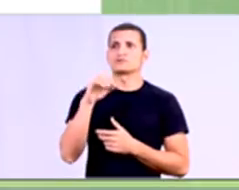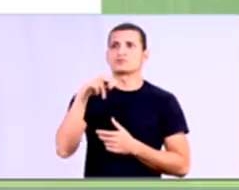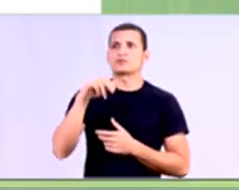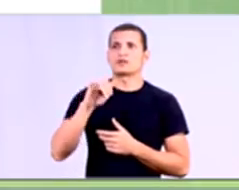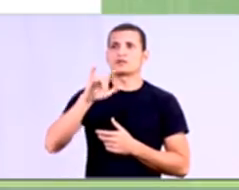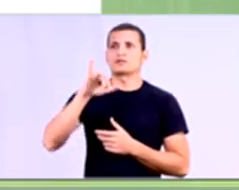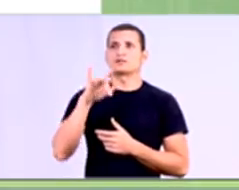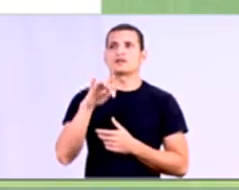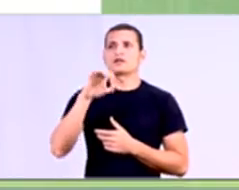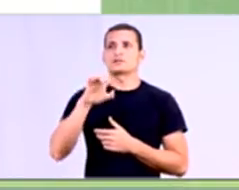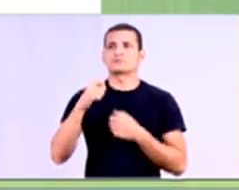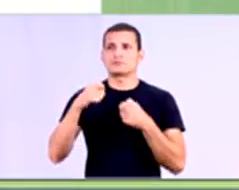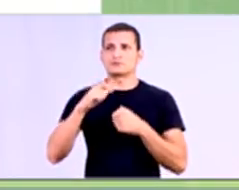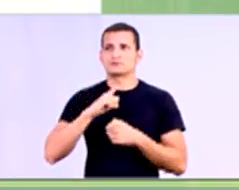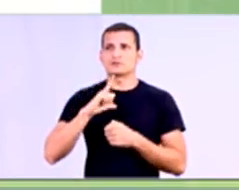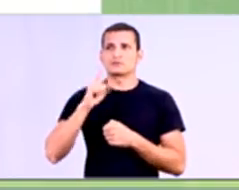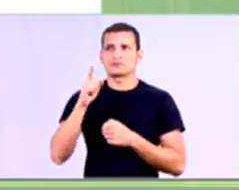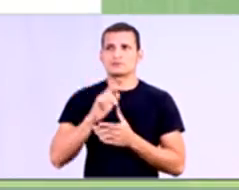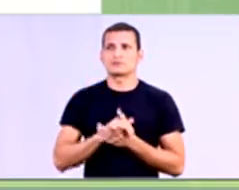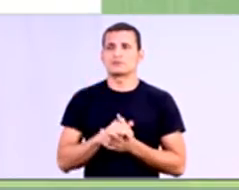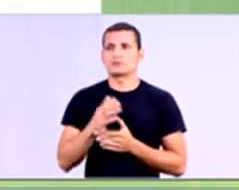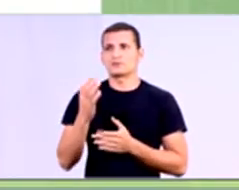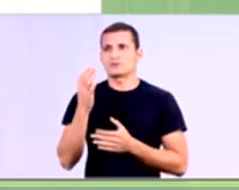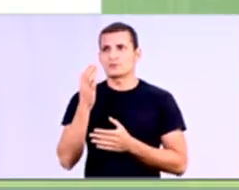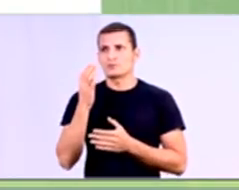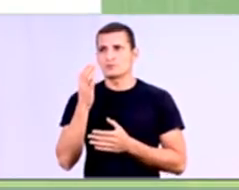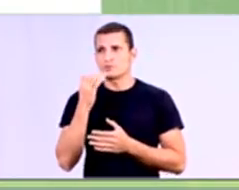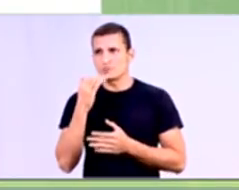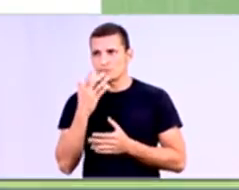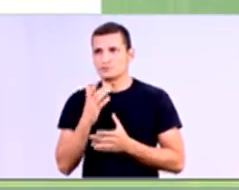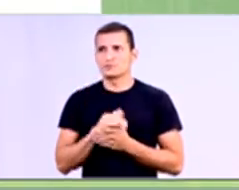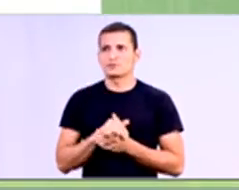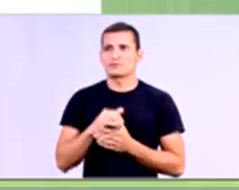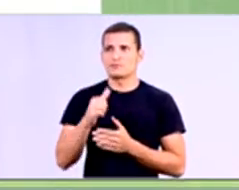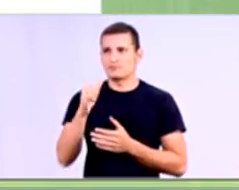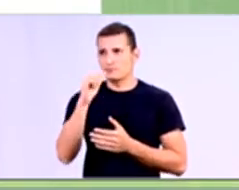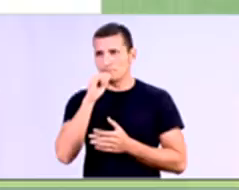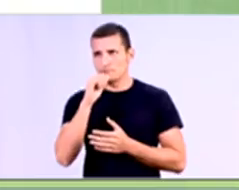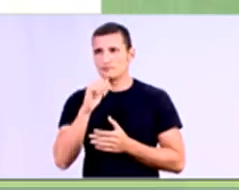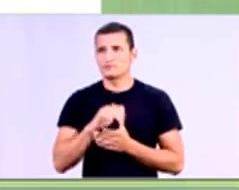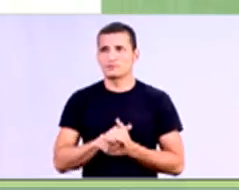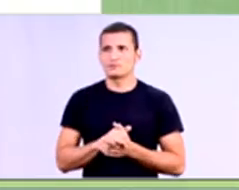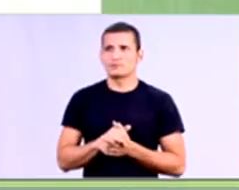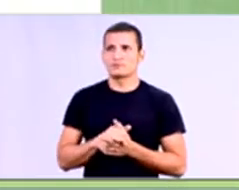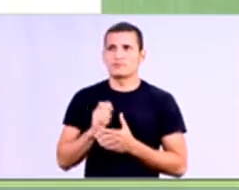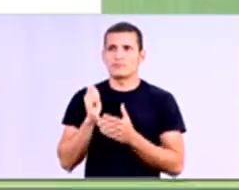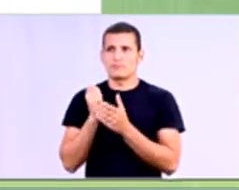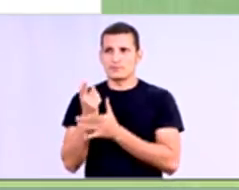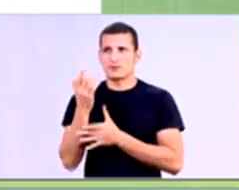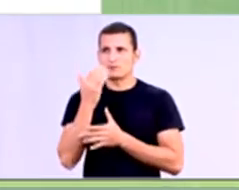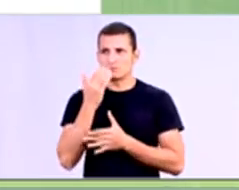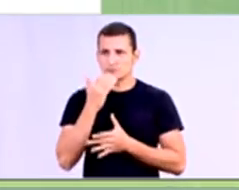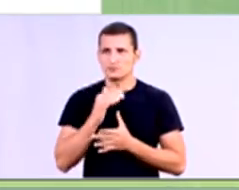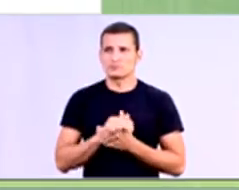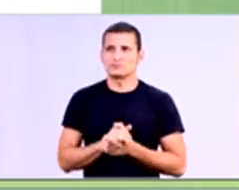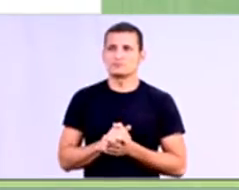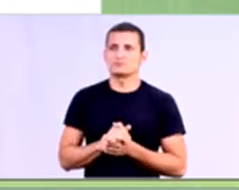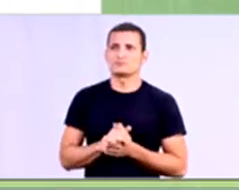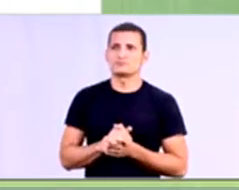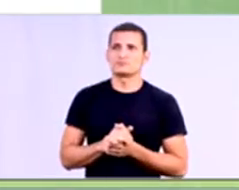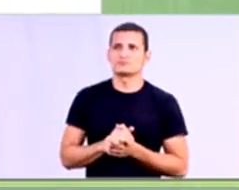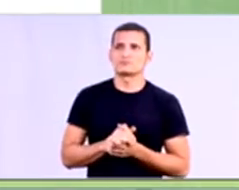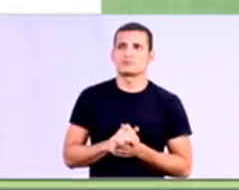preciso ter nesse sistema? Comida, comer comida, beber vinho e pagar a comida. O que é